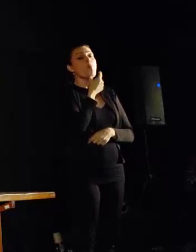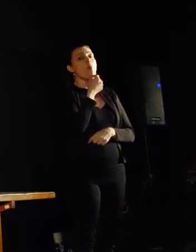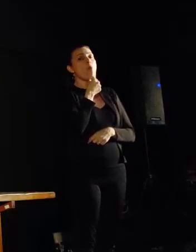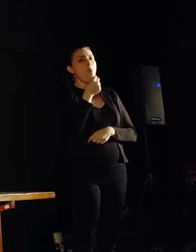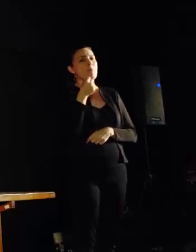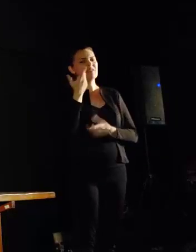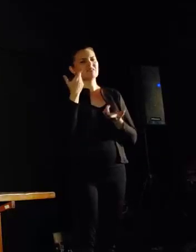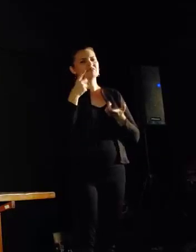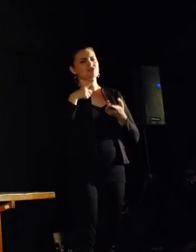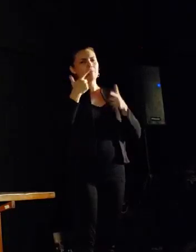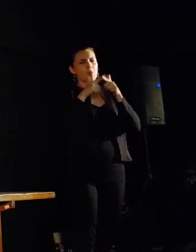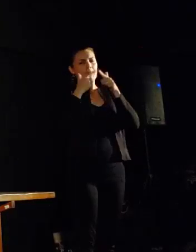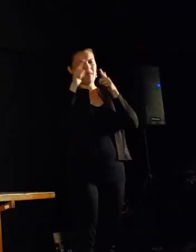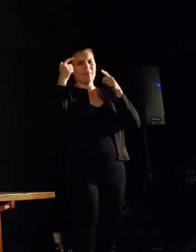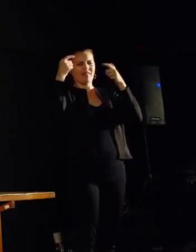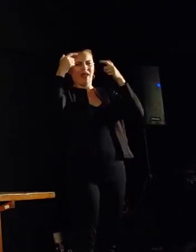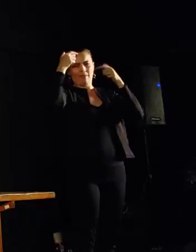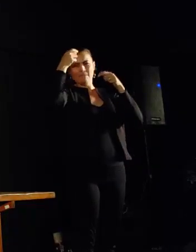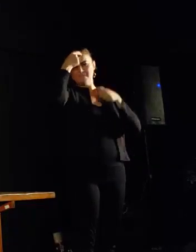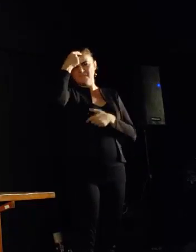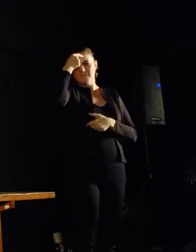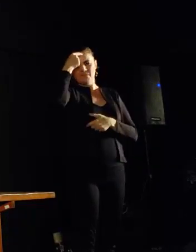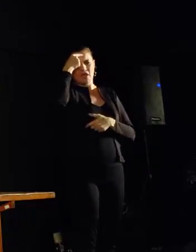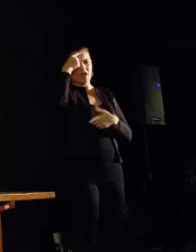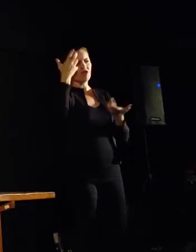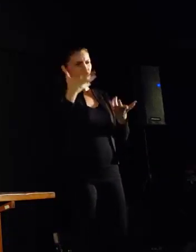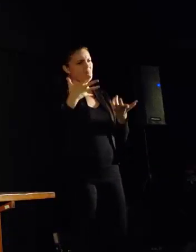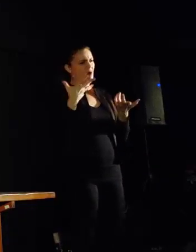sai à rua com uma machada, gritando